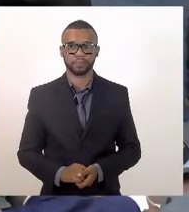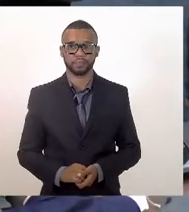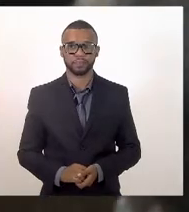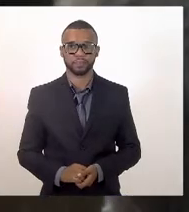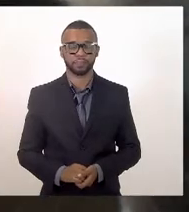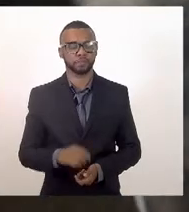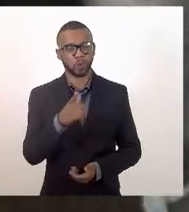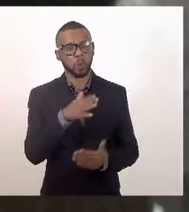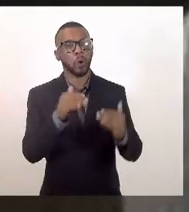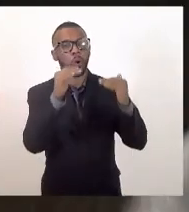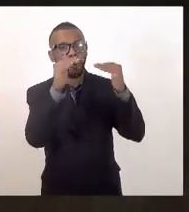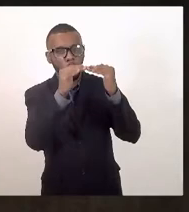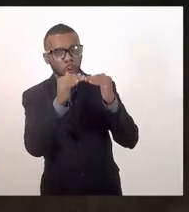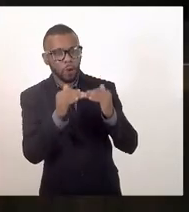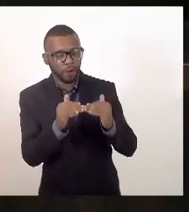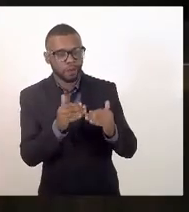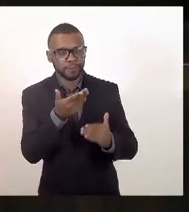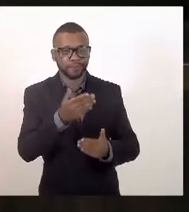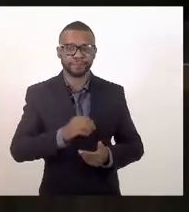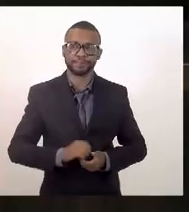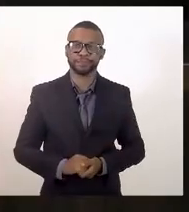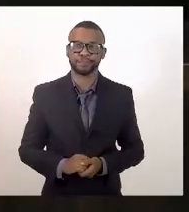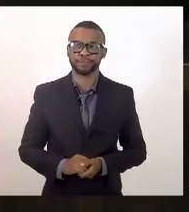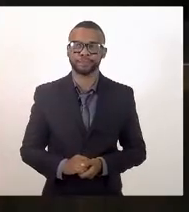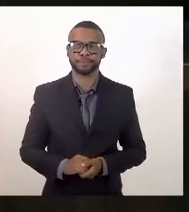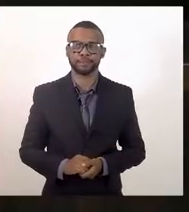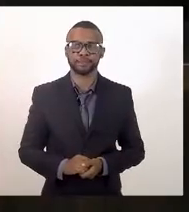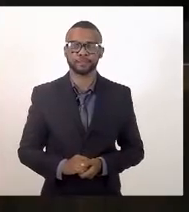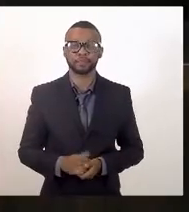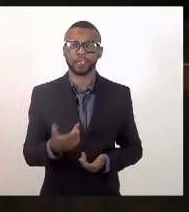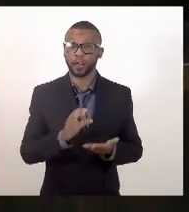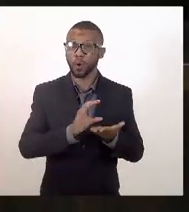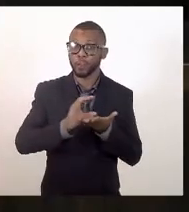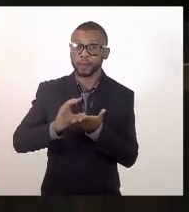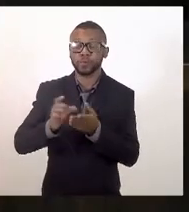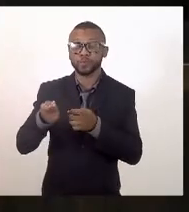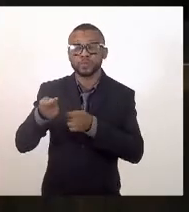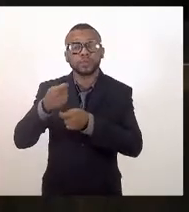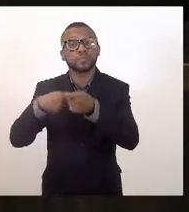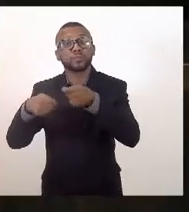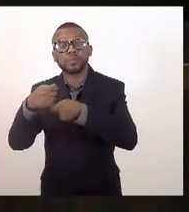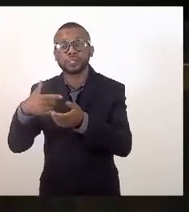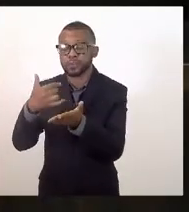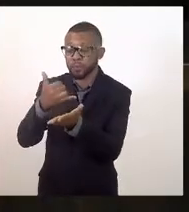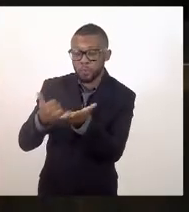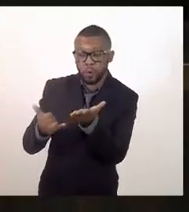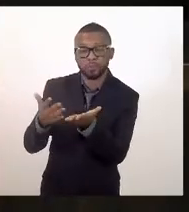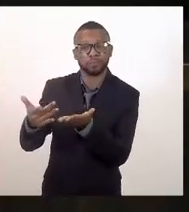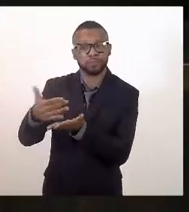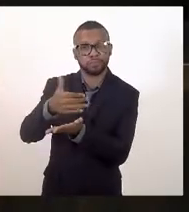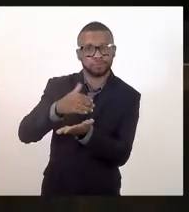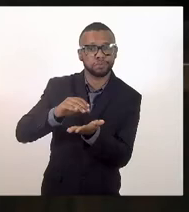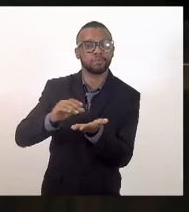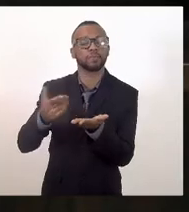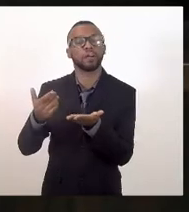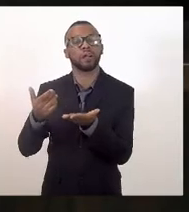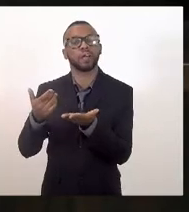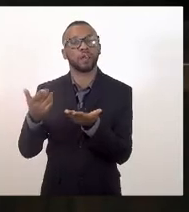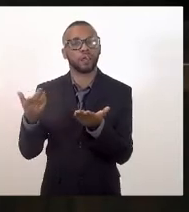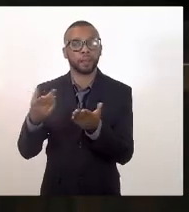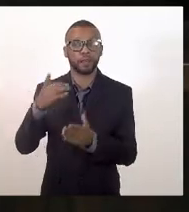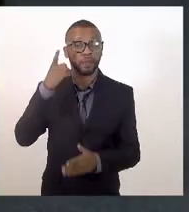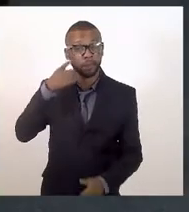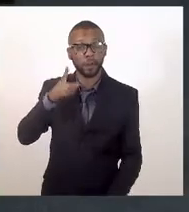Parecer favorável. Pela Comissão de Tributação, deputado Luiz Paulo. Senhor presidente, projeto é constitucional,